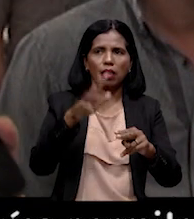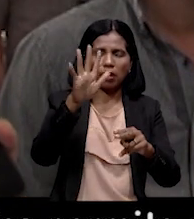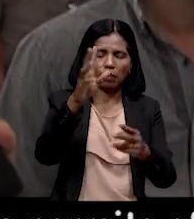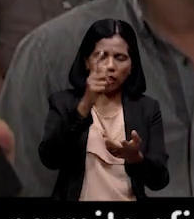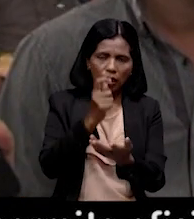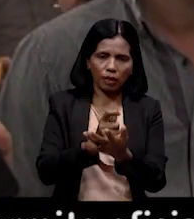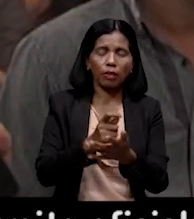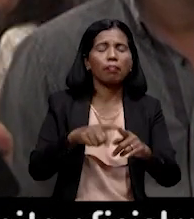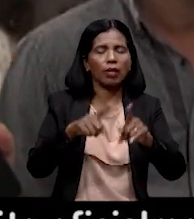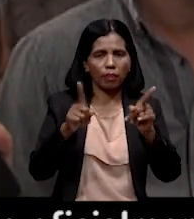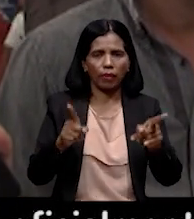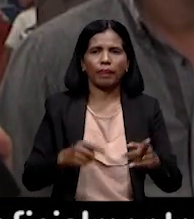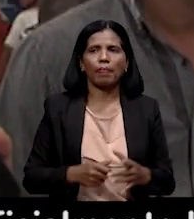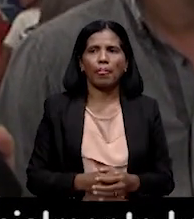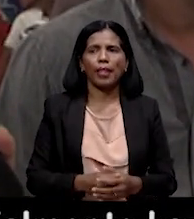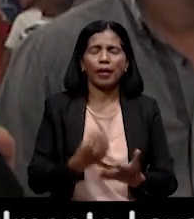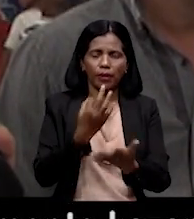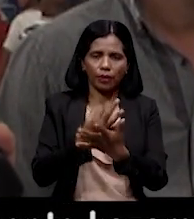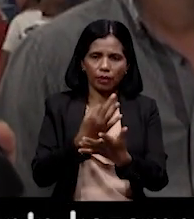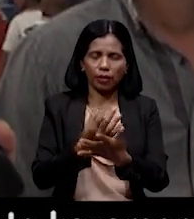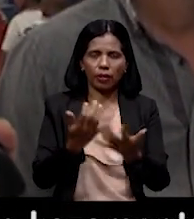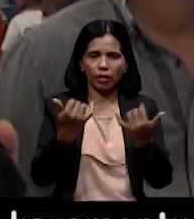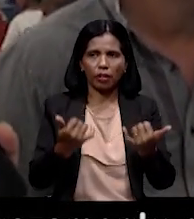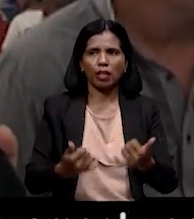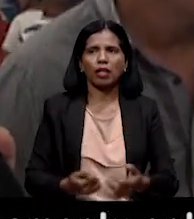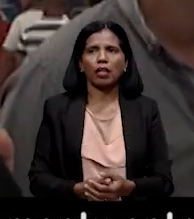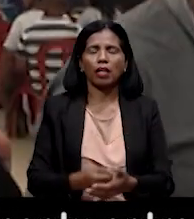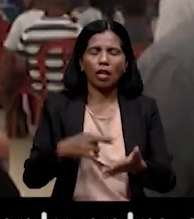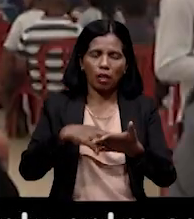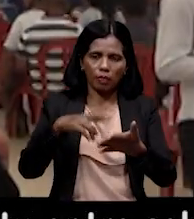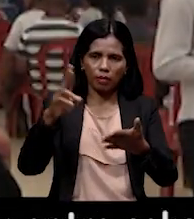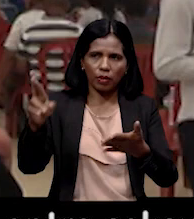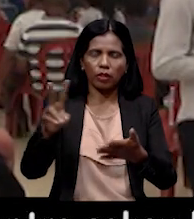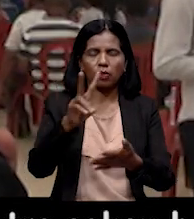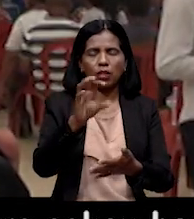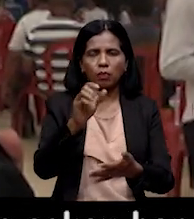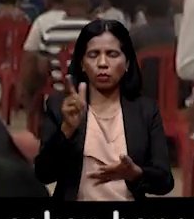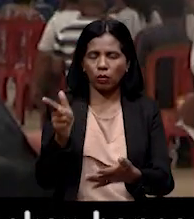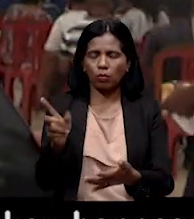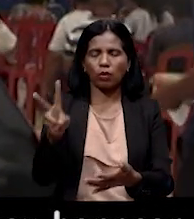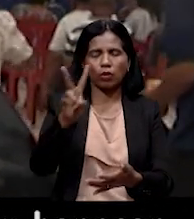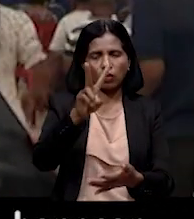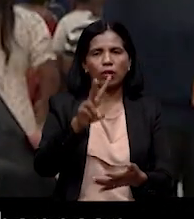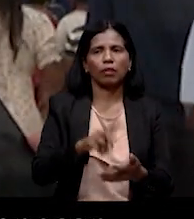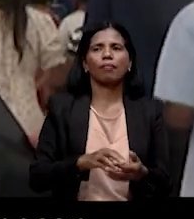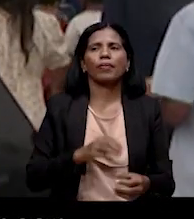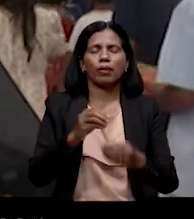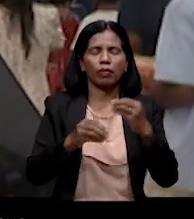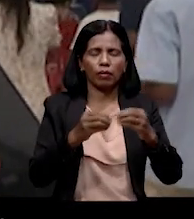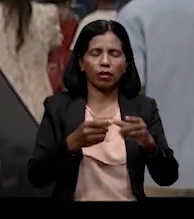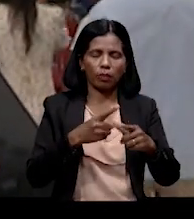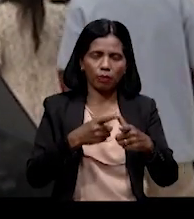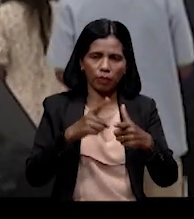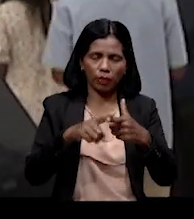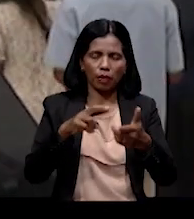be orçamento de ne foi mak aprova ia 2022 significa kata depois da prova ona ba